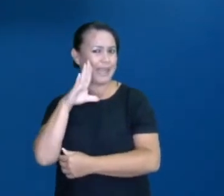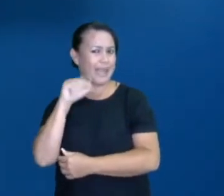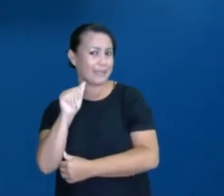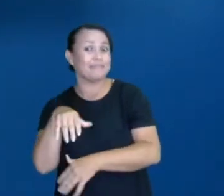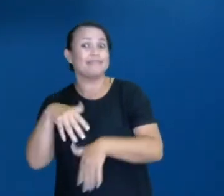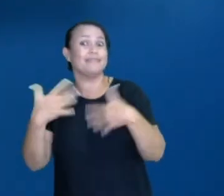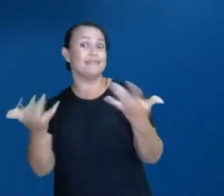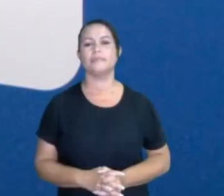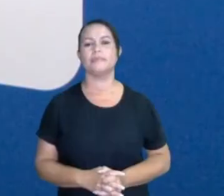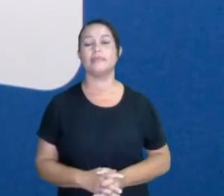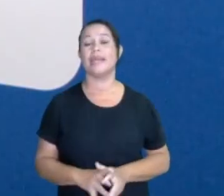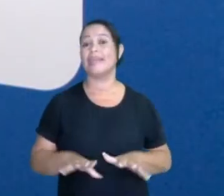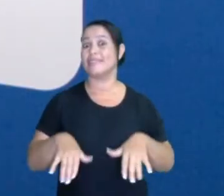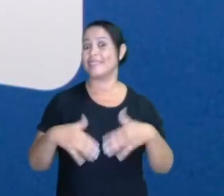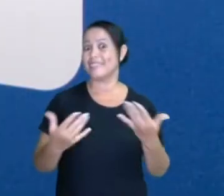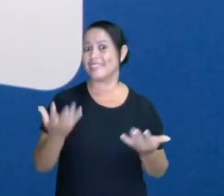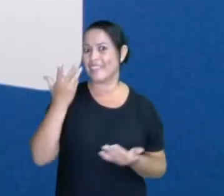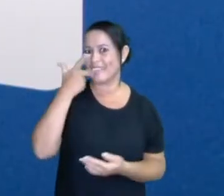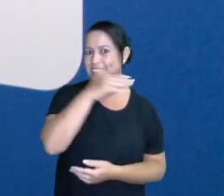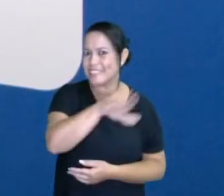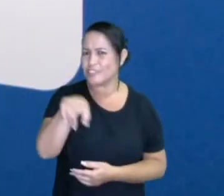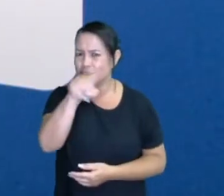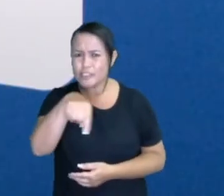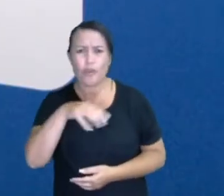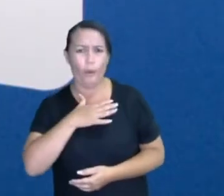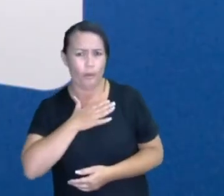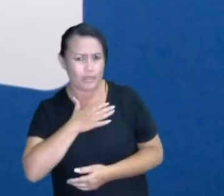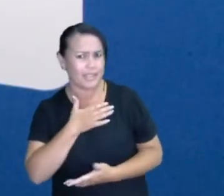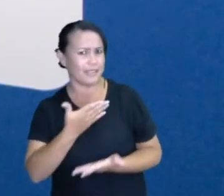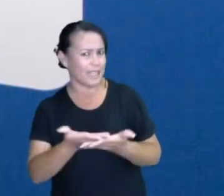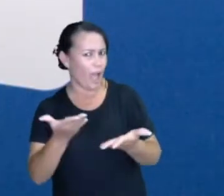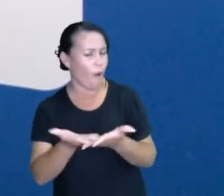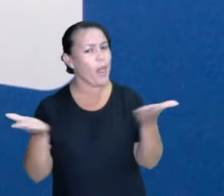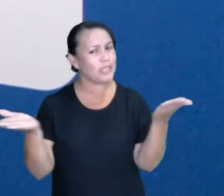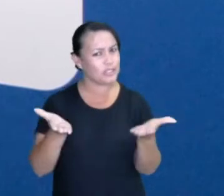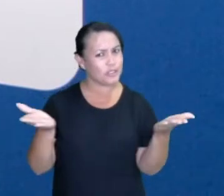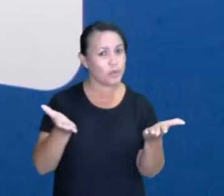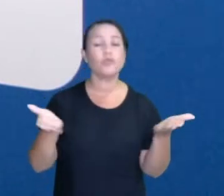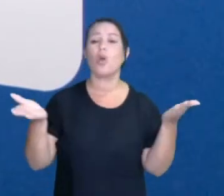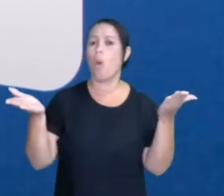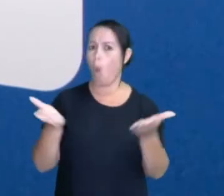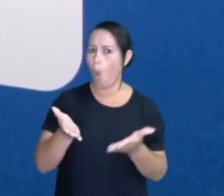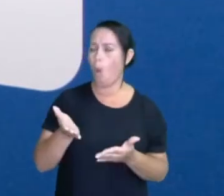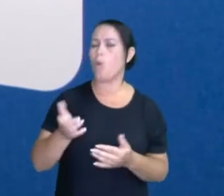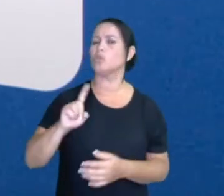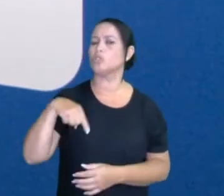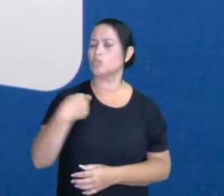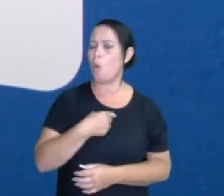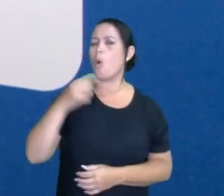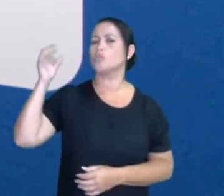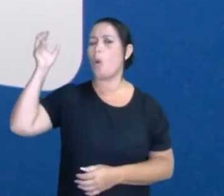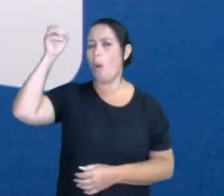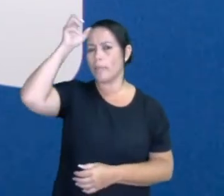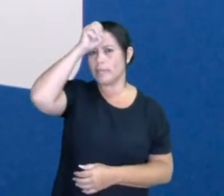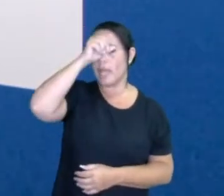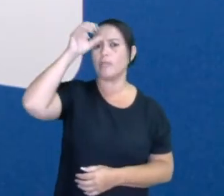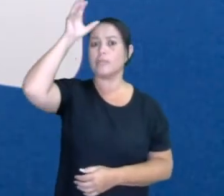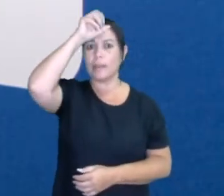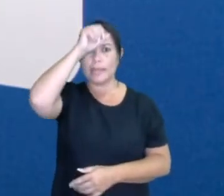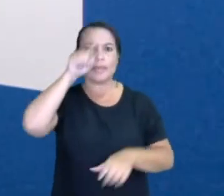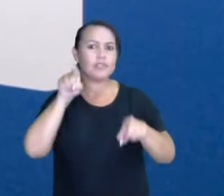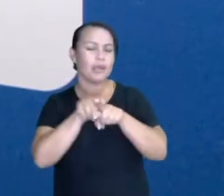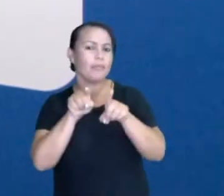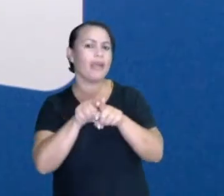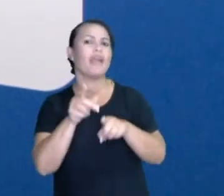E aí? E aí, crianças, vocês gostaram da nossa aulinha de hoje? Hoje nós compreendemos, aprendemos e